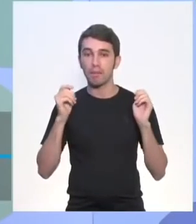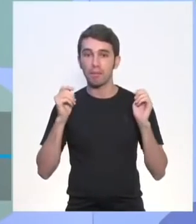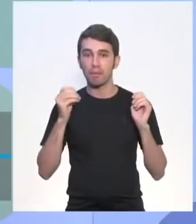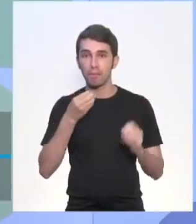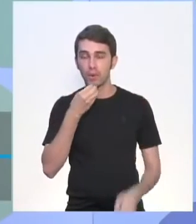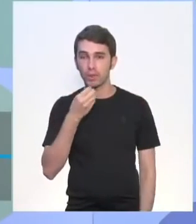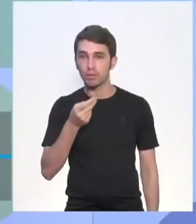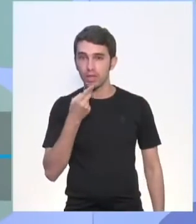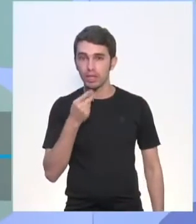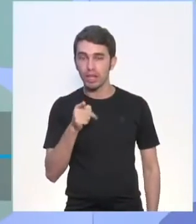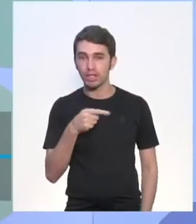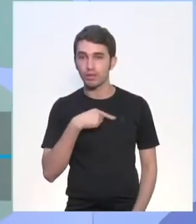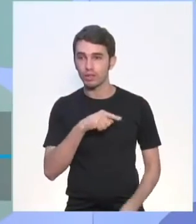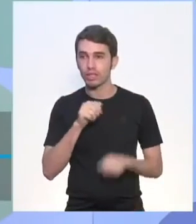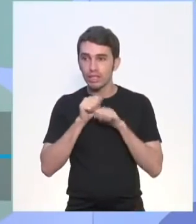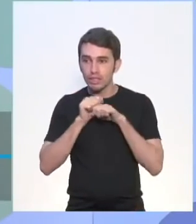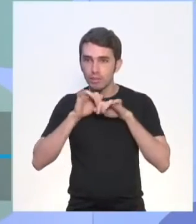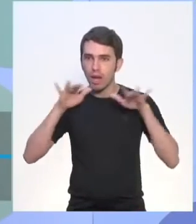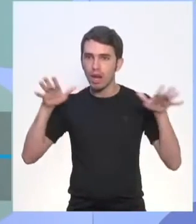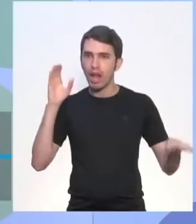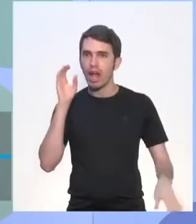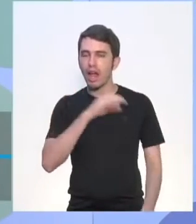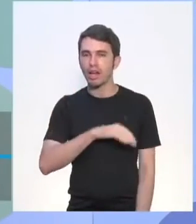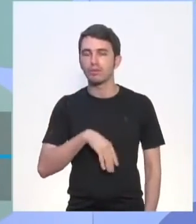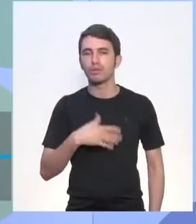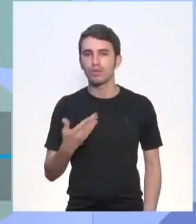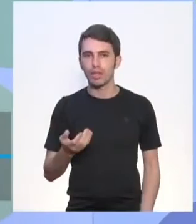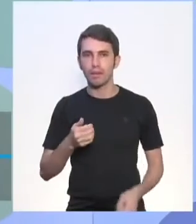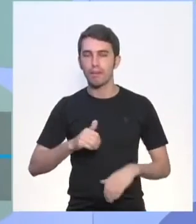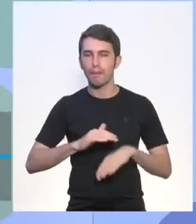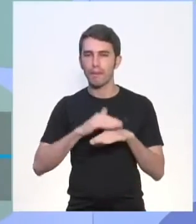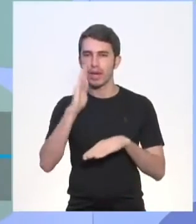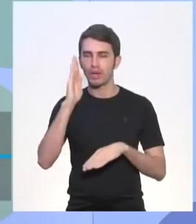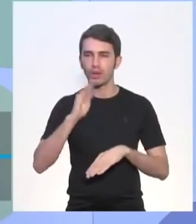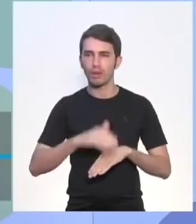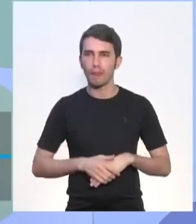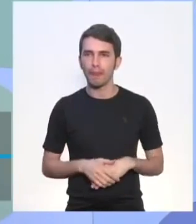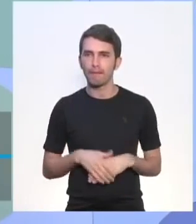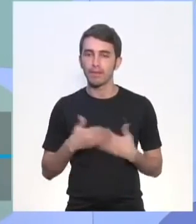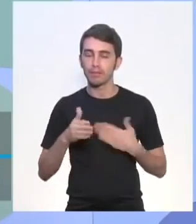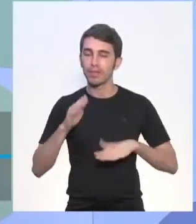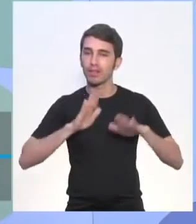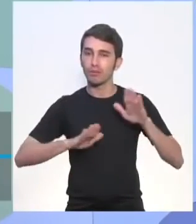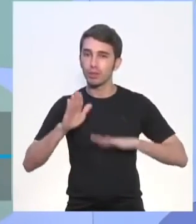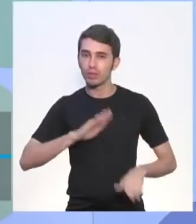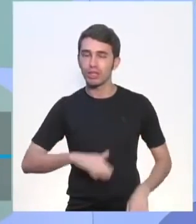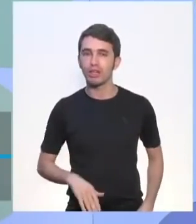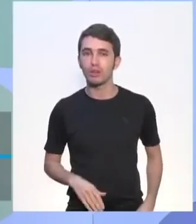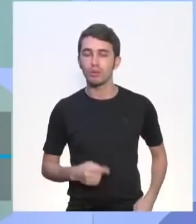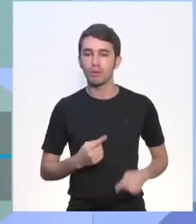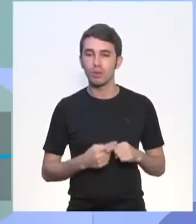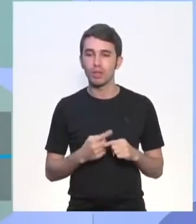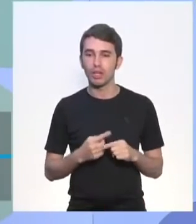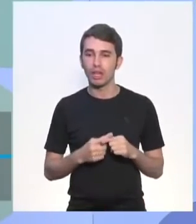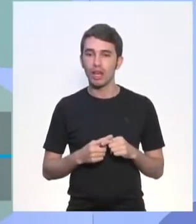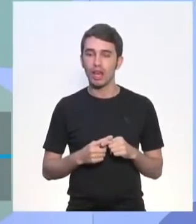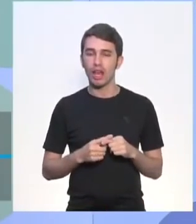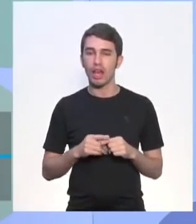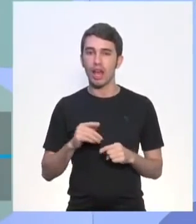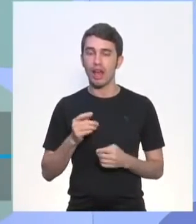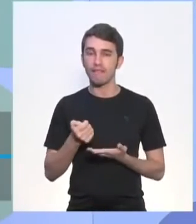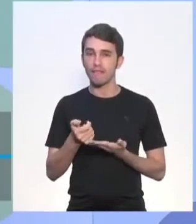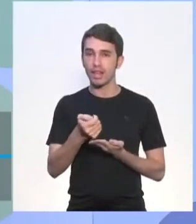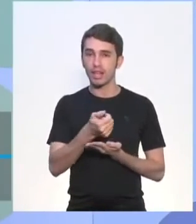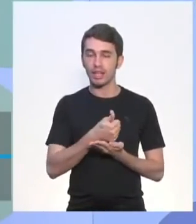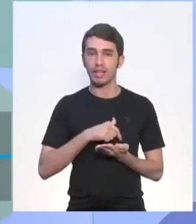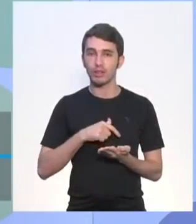espalhar é maior. Então, ele já trabalha com esse sentido, né? Então, tomar cuidado, porque às vezes a fake news passa pela gente exatamente porque a gente